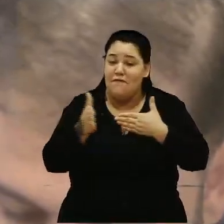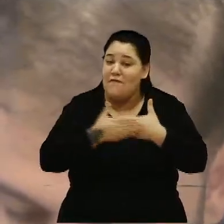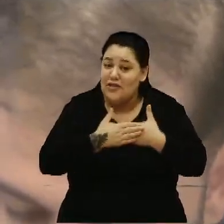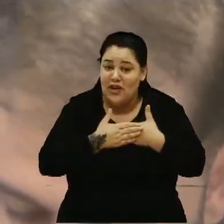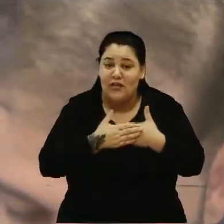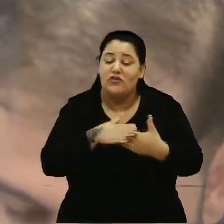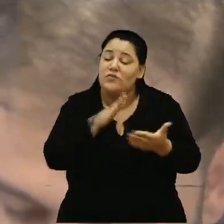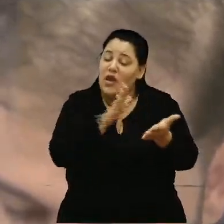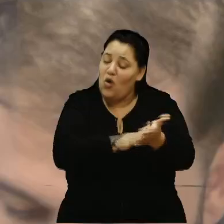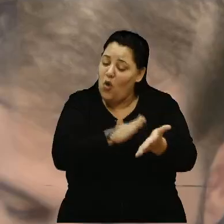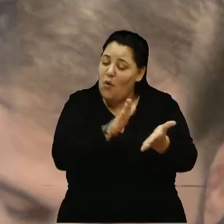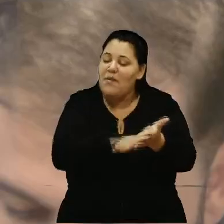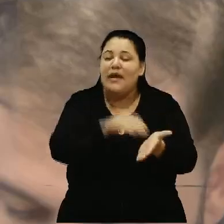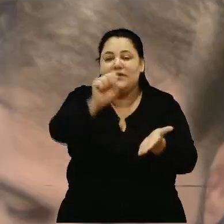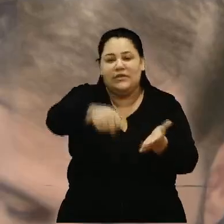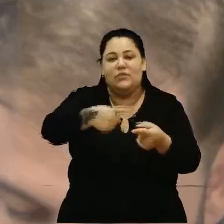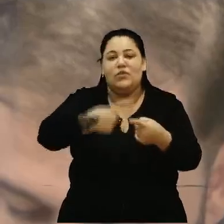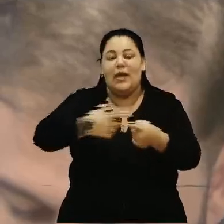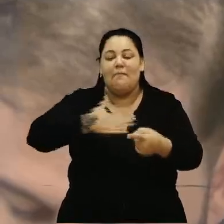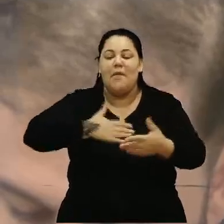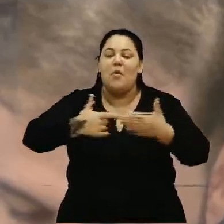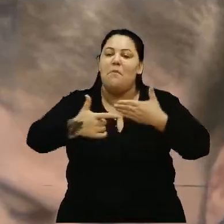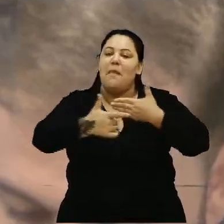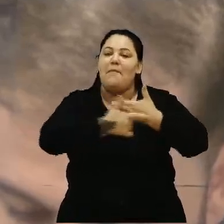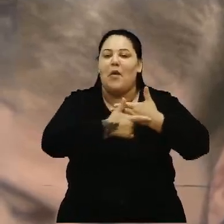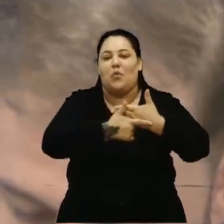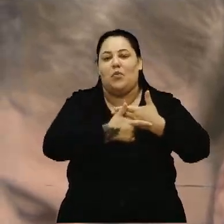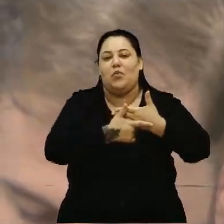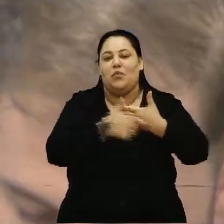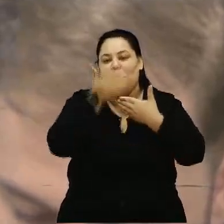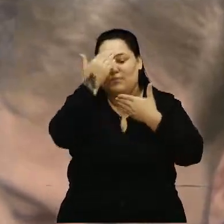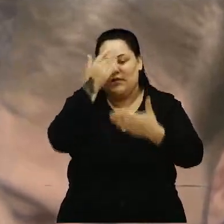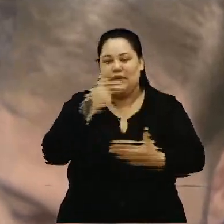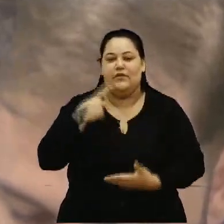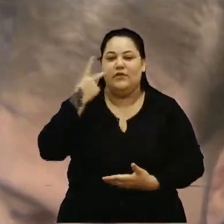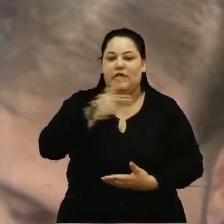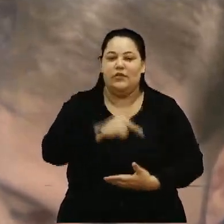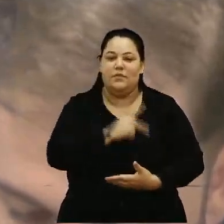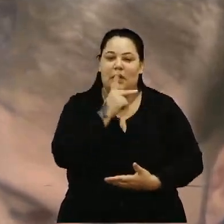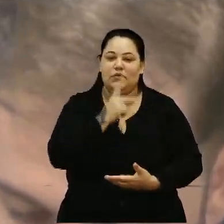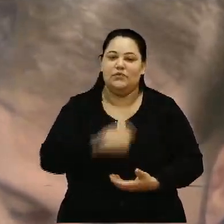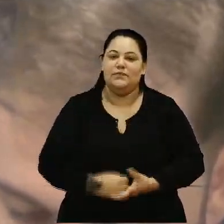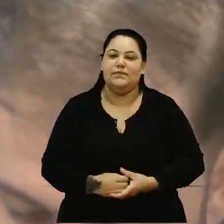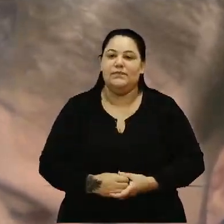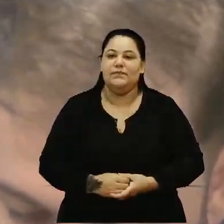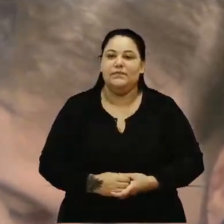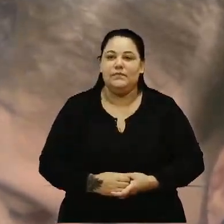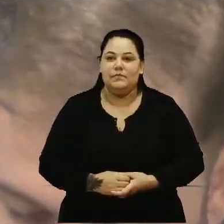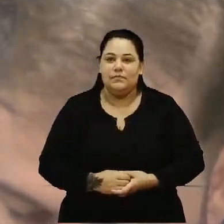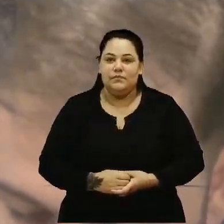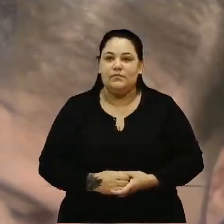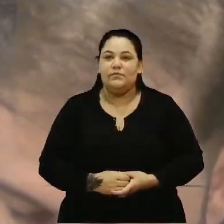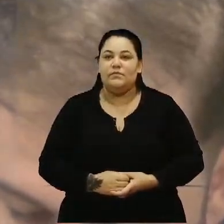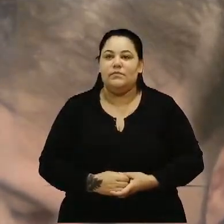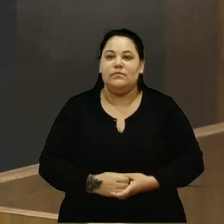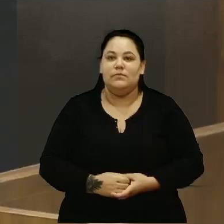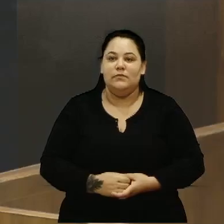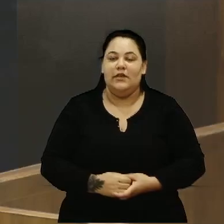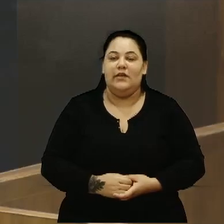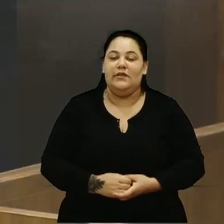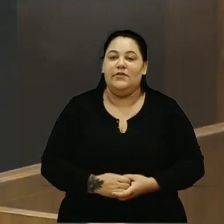do vereador fazer a fiscalização também devida. Obrigado, vereador Pedro. Dispõe, vereadora